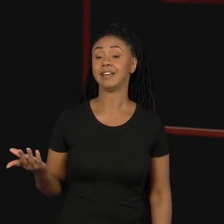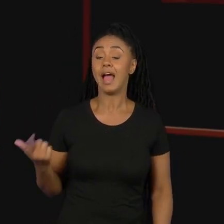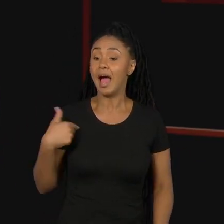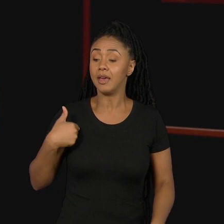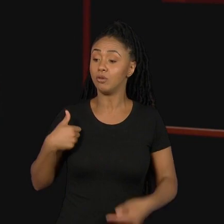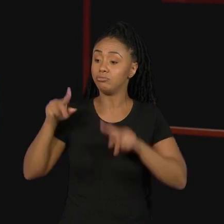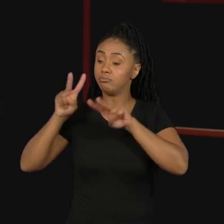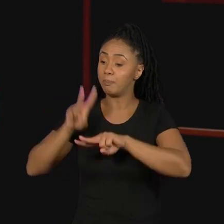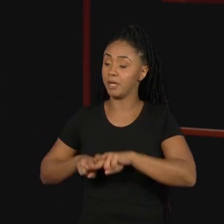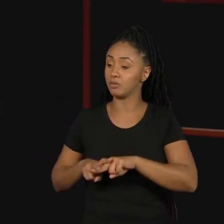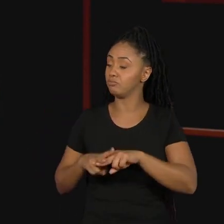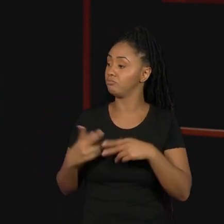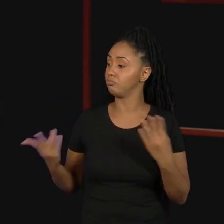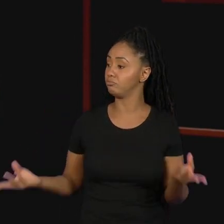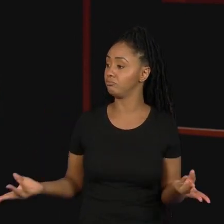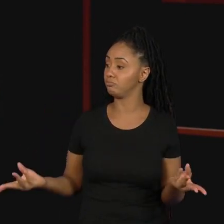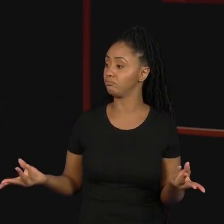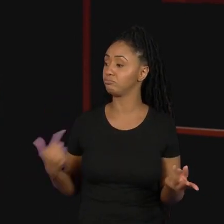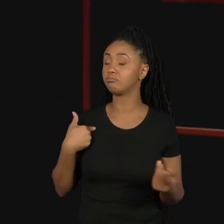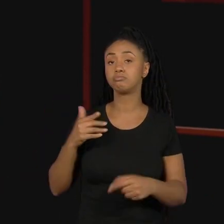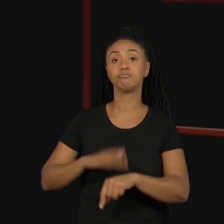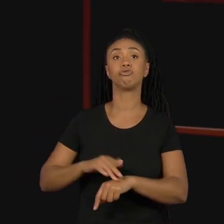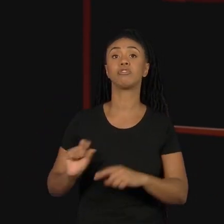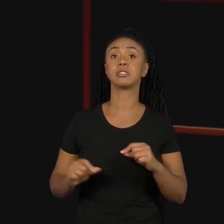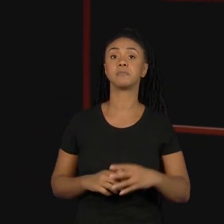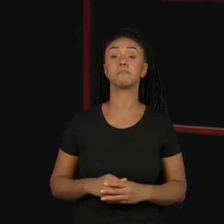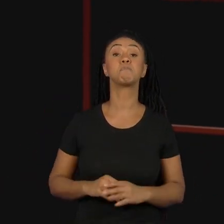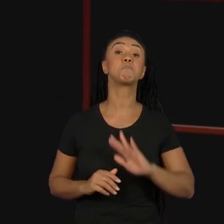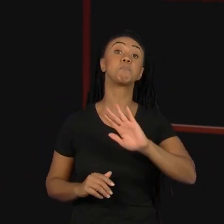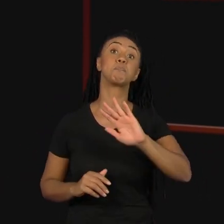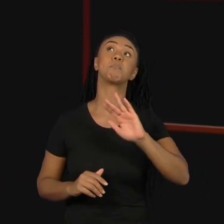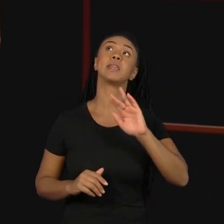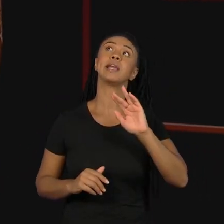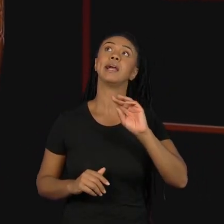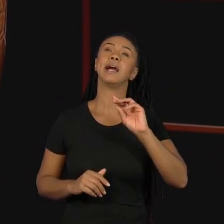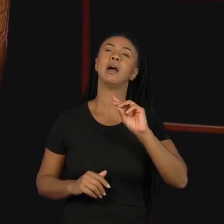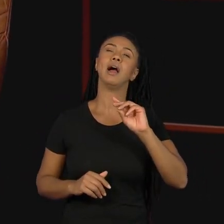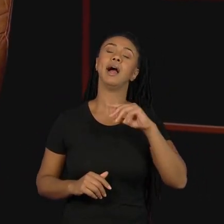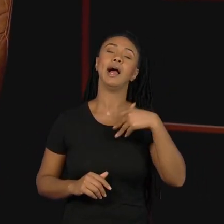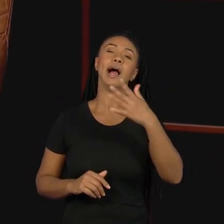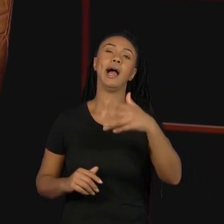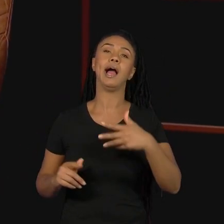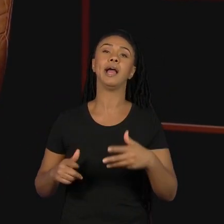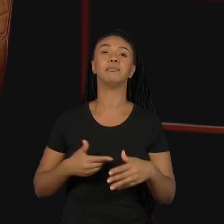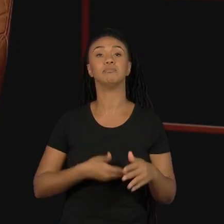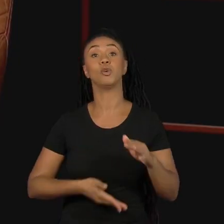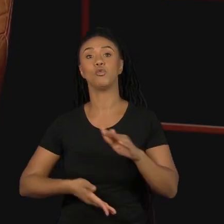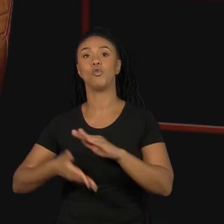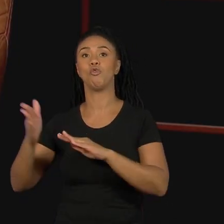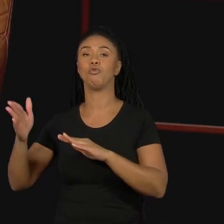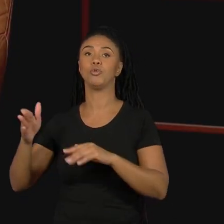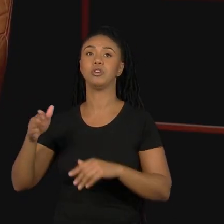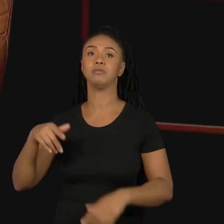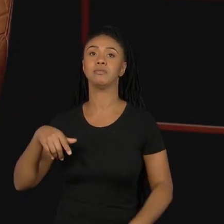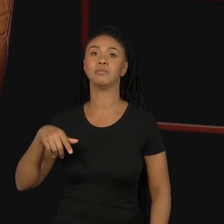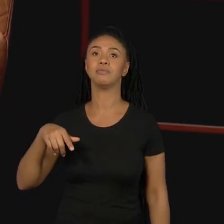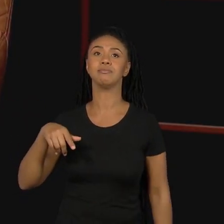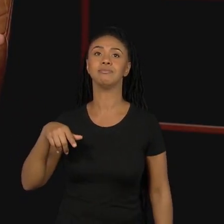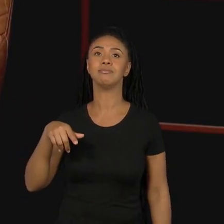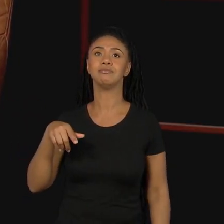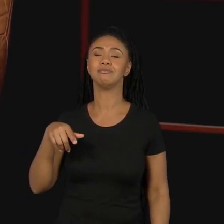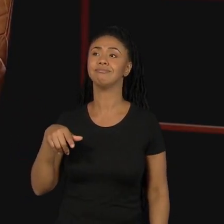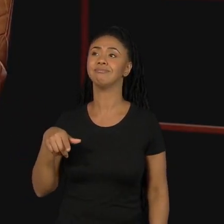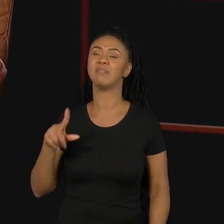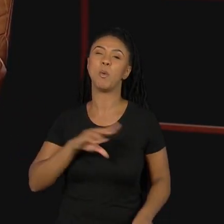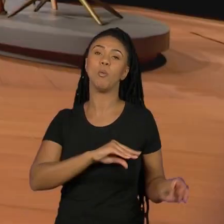fazer? Eu não tinha... quando fui lá para o DEIC, eu não me sentia culpado